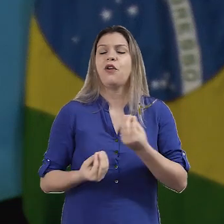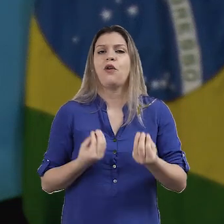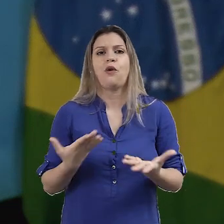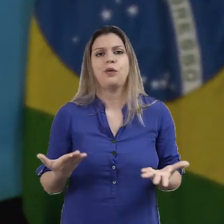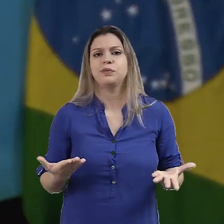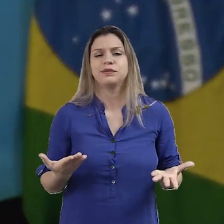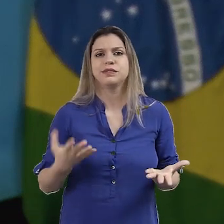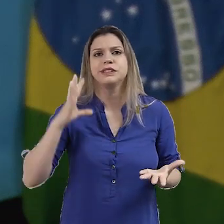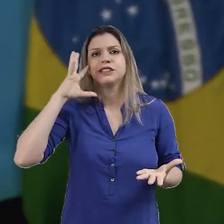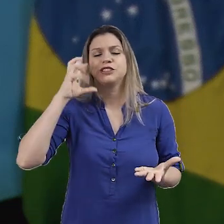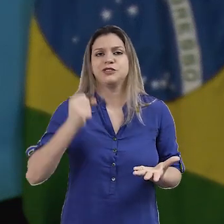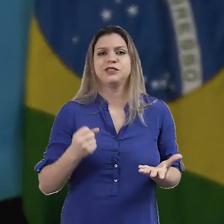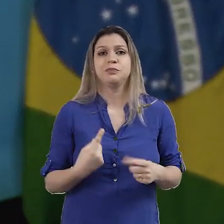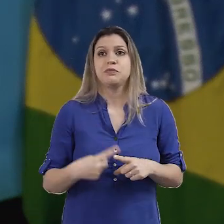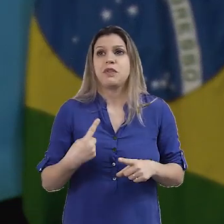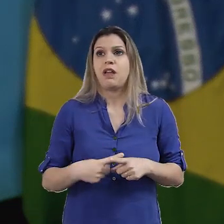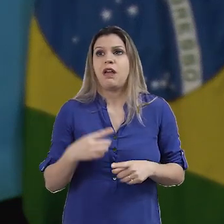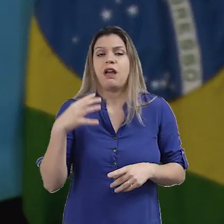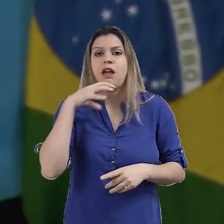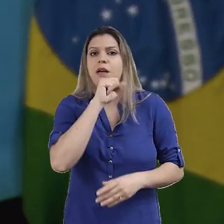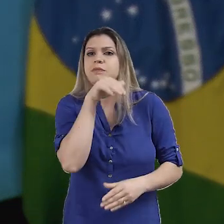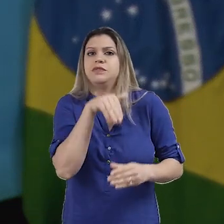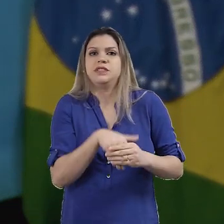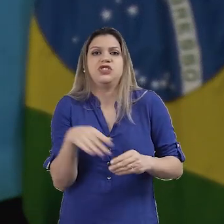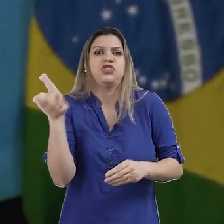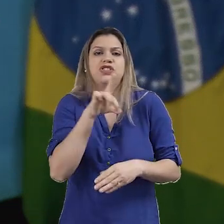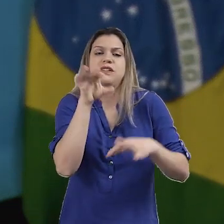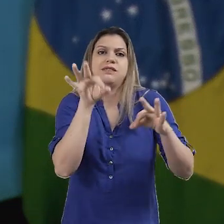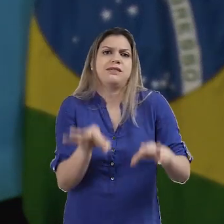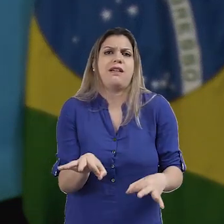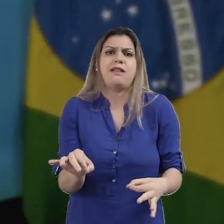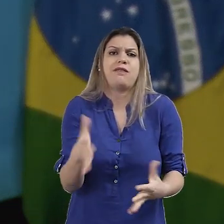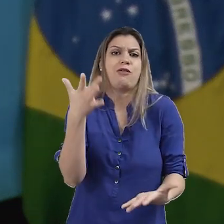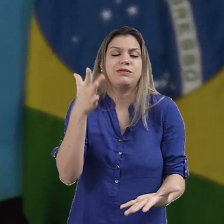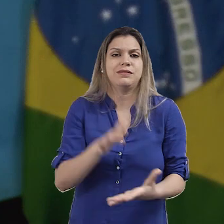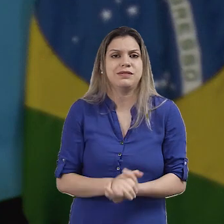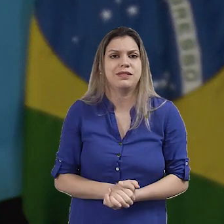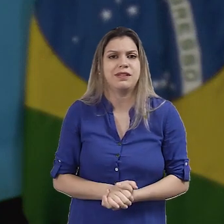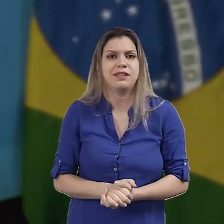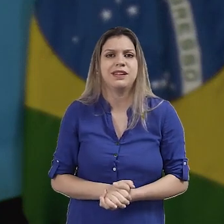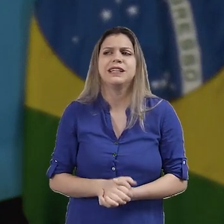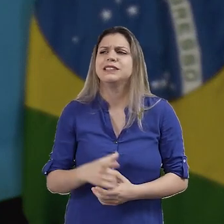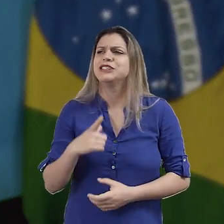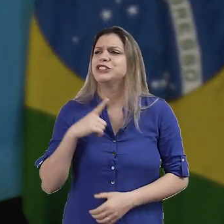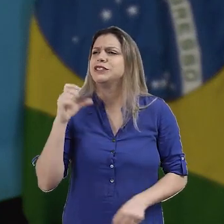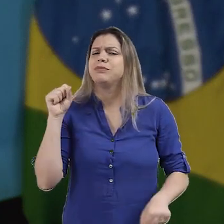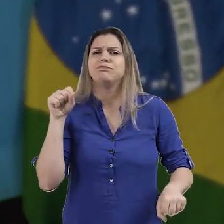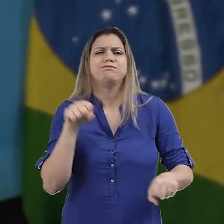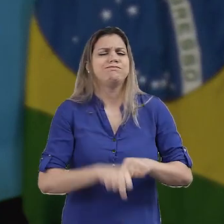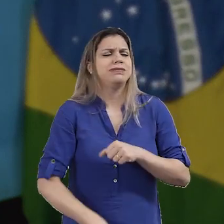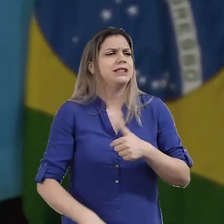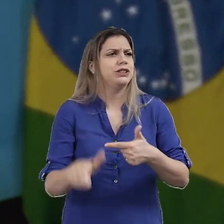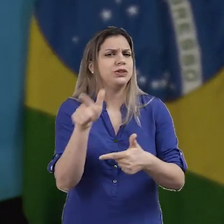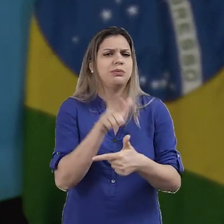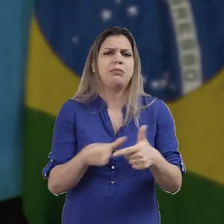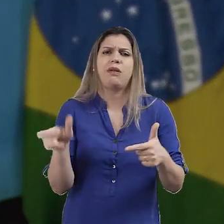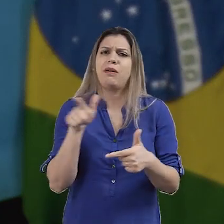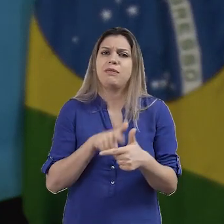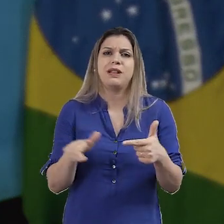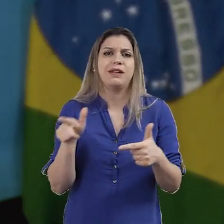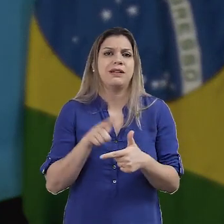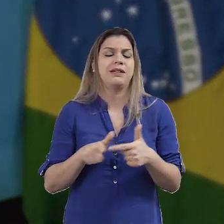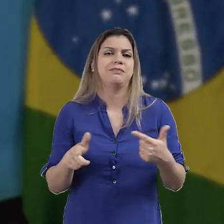podia se defender nesse caso? Porque as eleições têm data certa para acontecer. E aí isso causava muitos transtornos